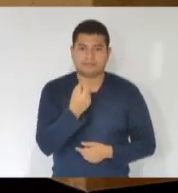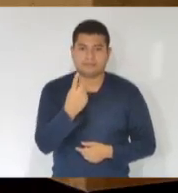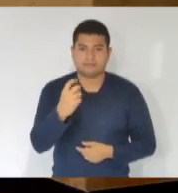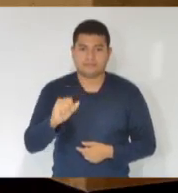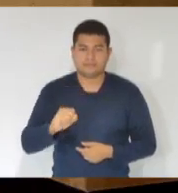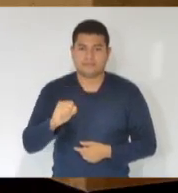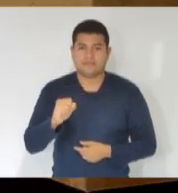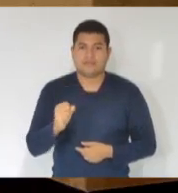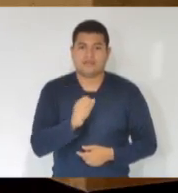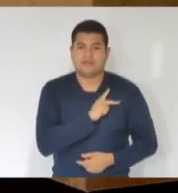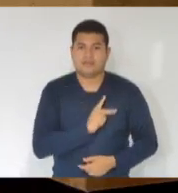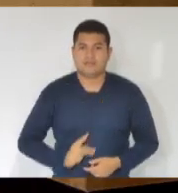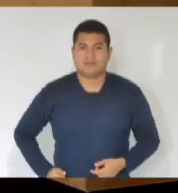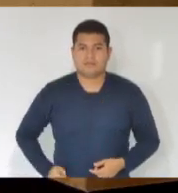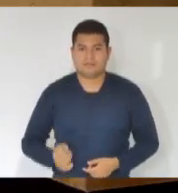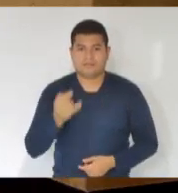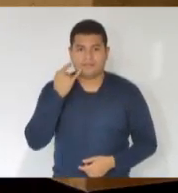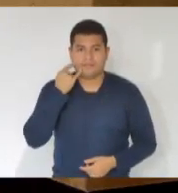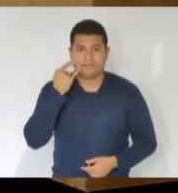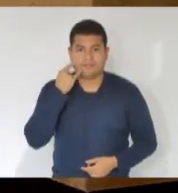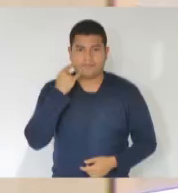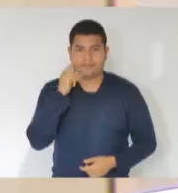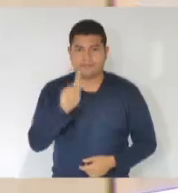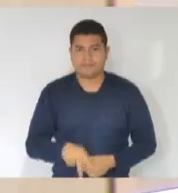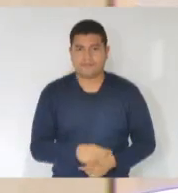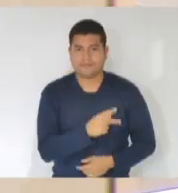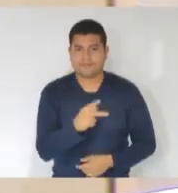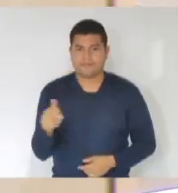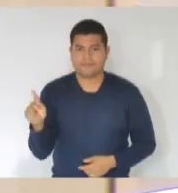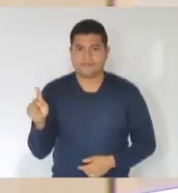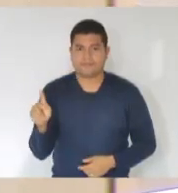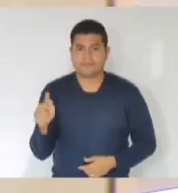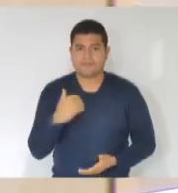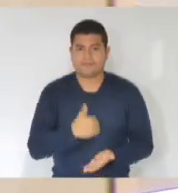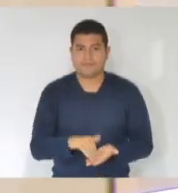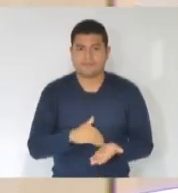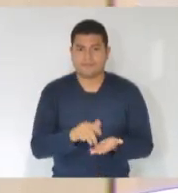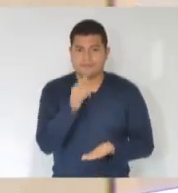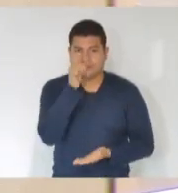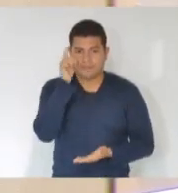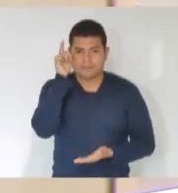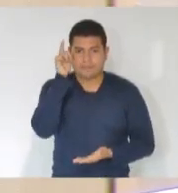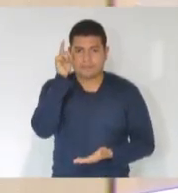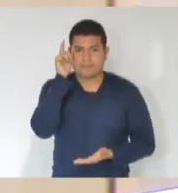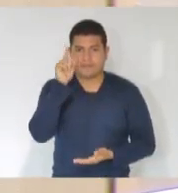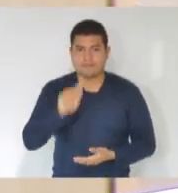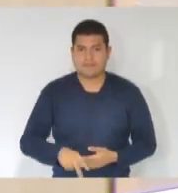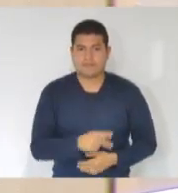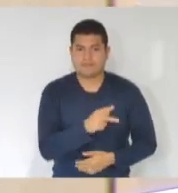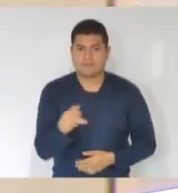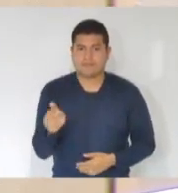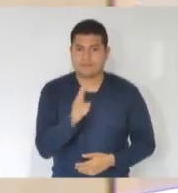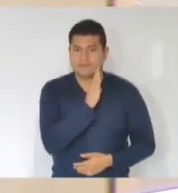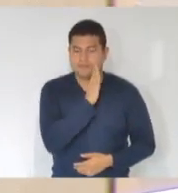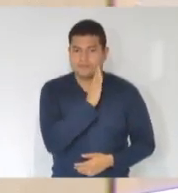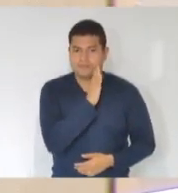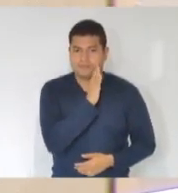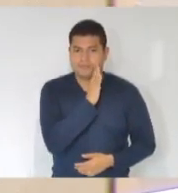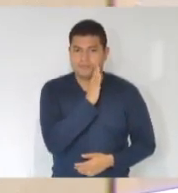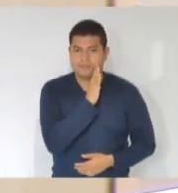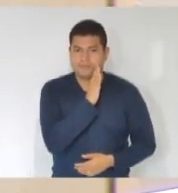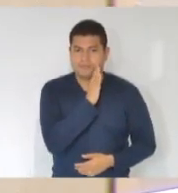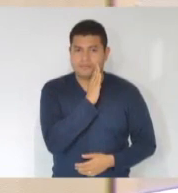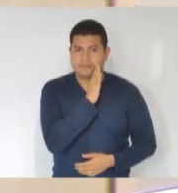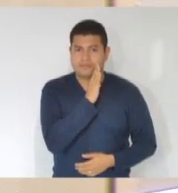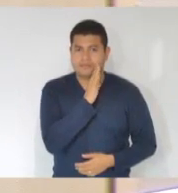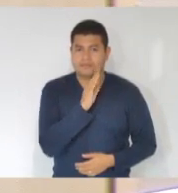Nadal, Laia Schuster, padre Pedro Baldiceira. Secretaria, deputado Laia Schuster, padre Pedro Baldiceira e Nilson Berlanda.